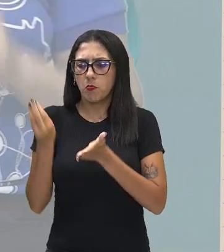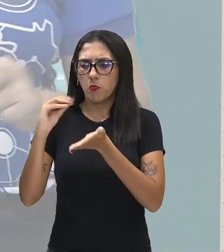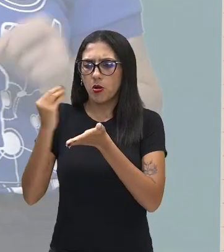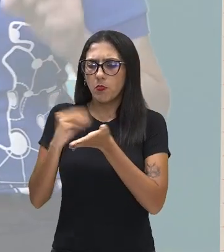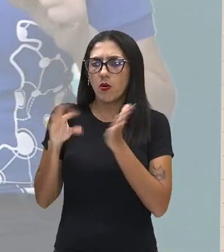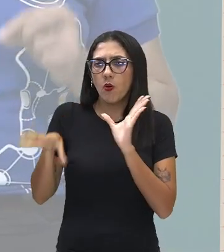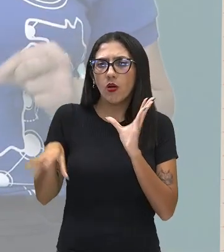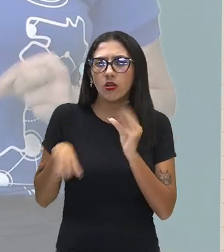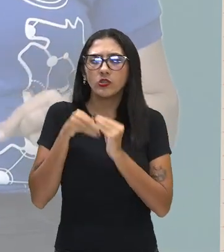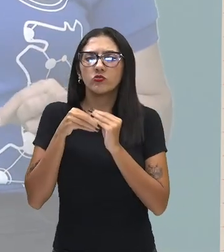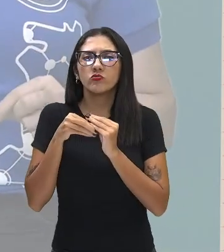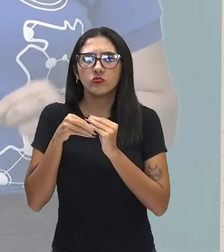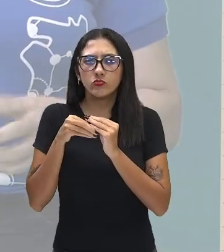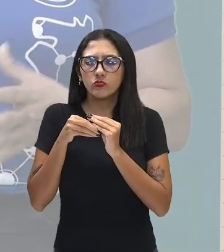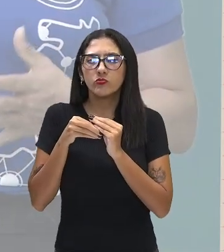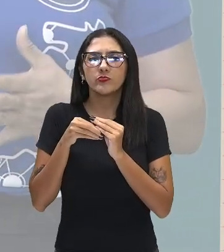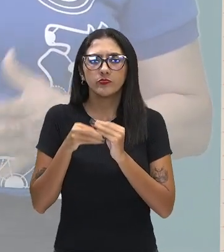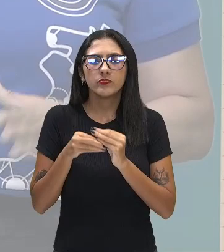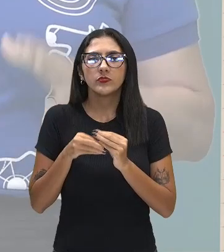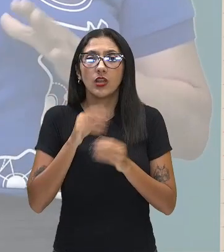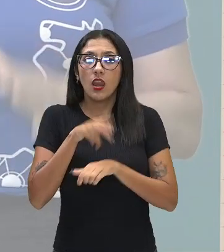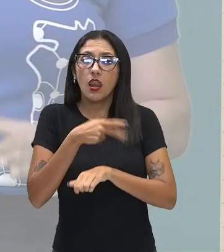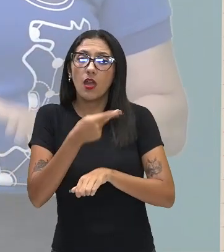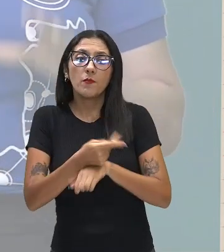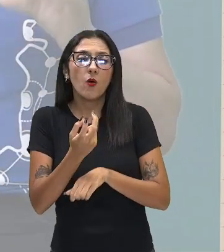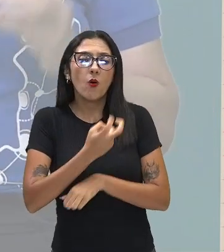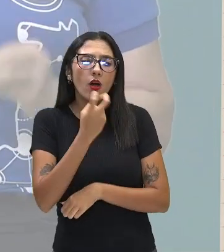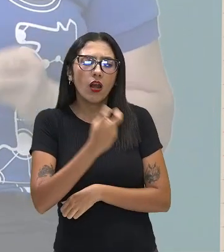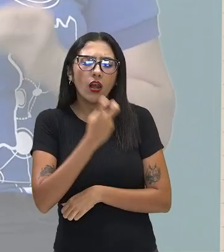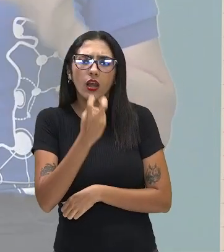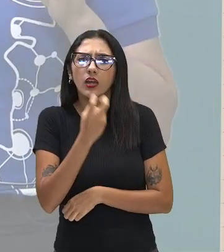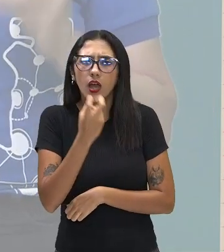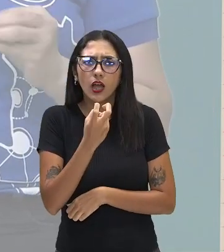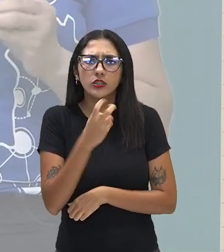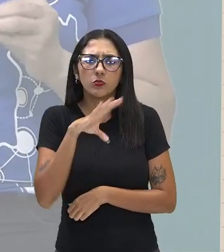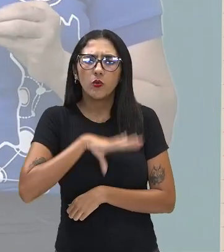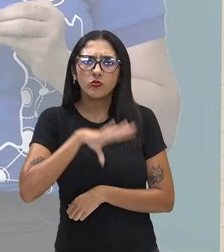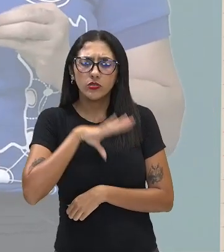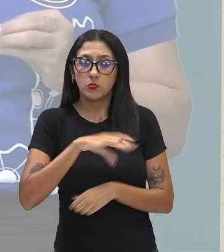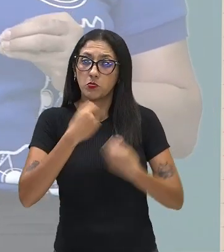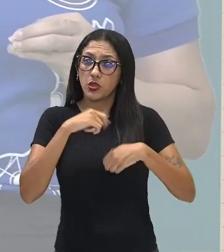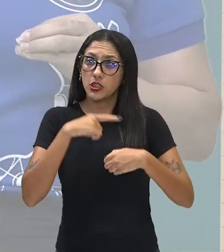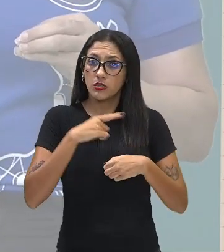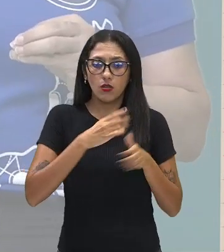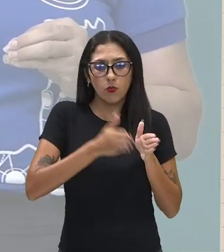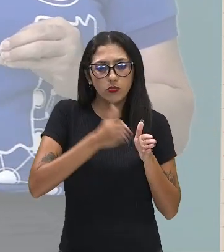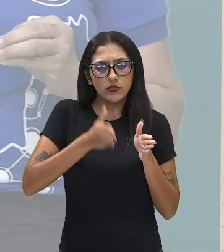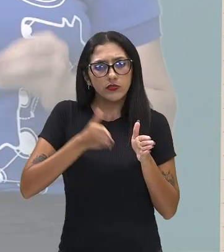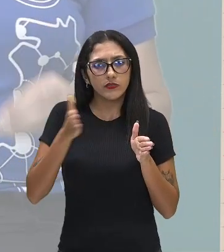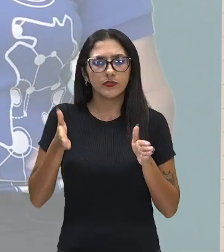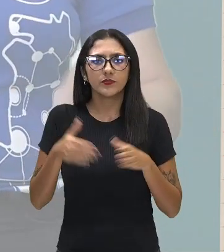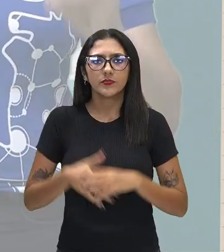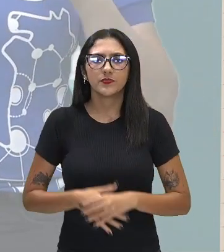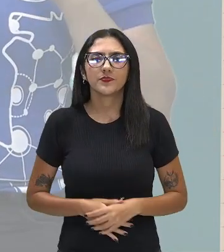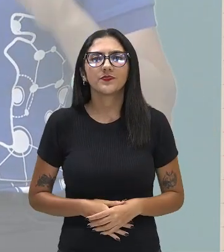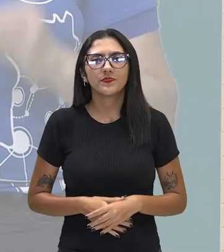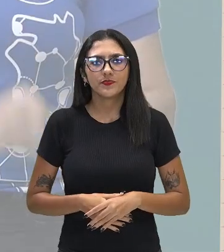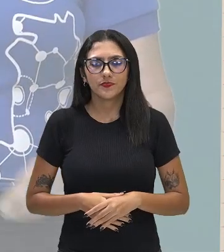uma comunicação oral, é preciso atentar para algumas etapas.